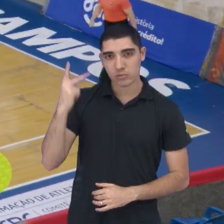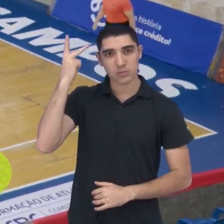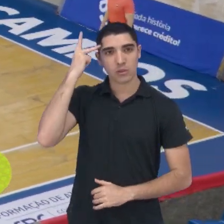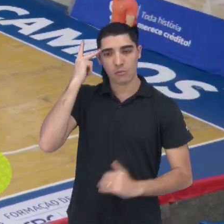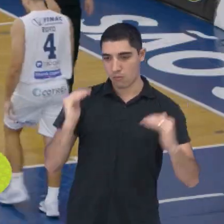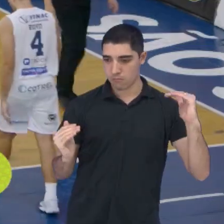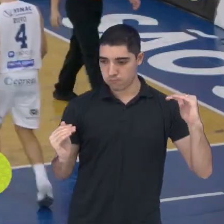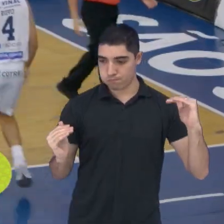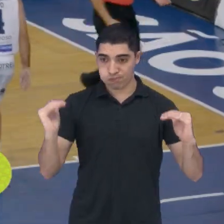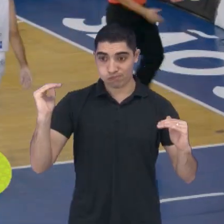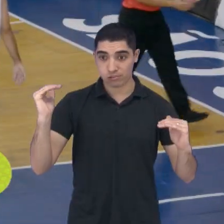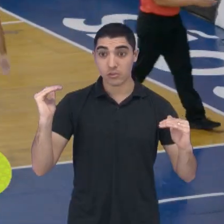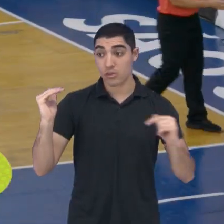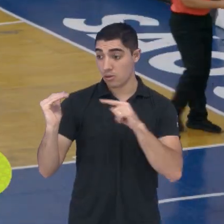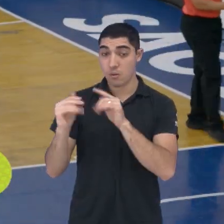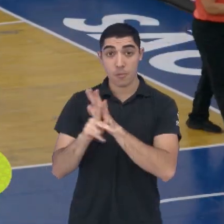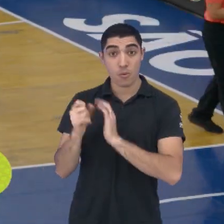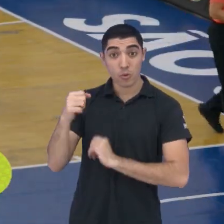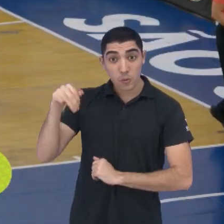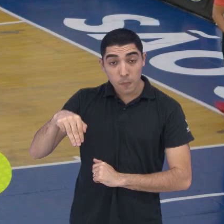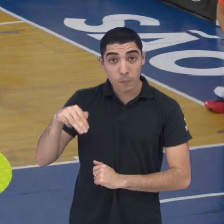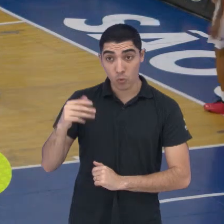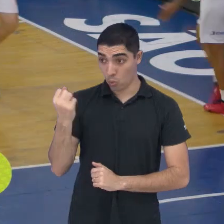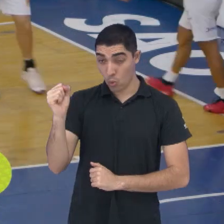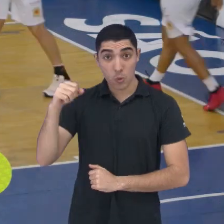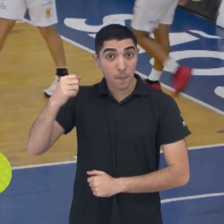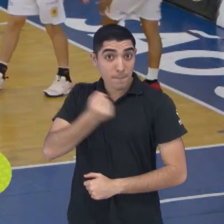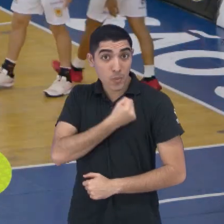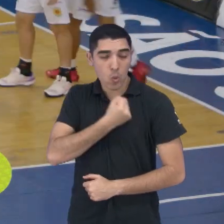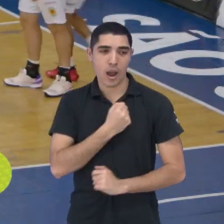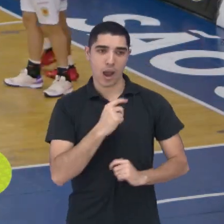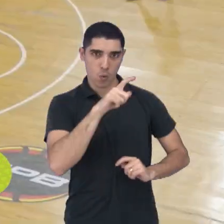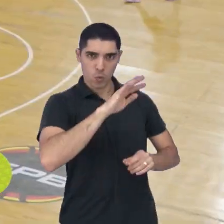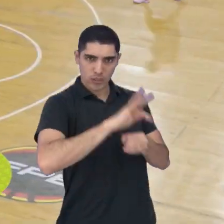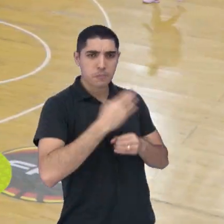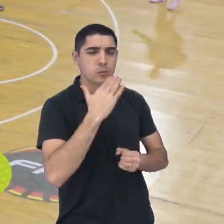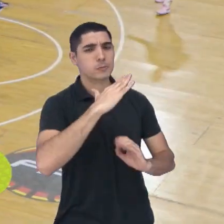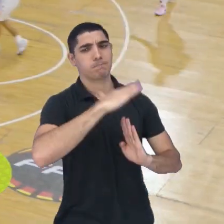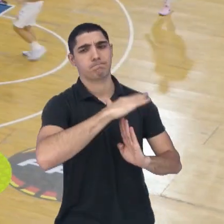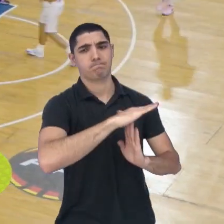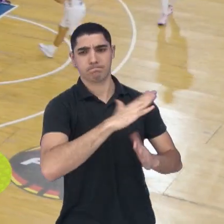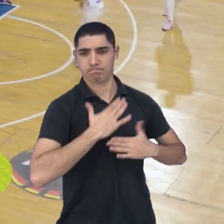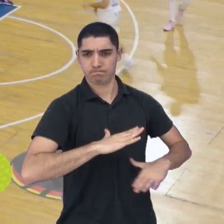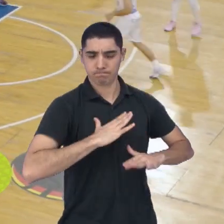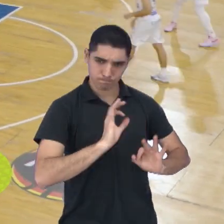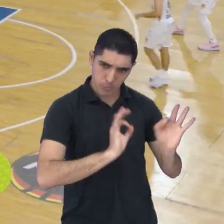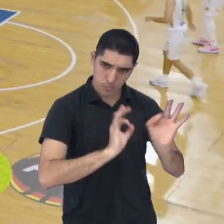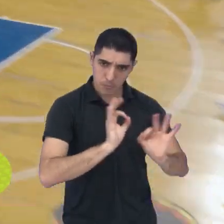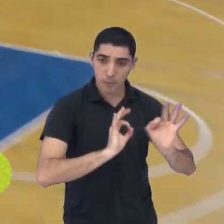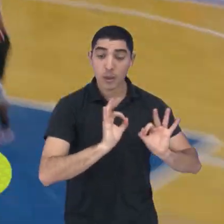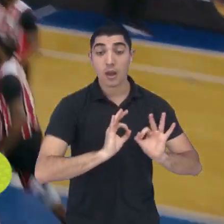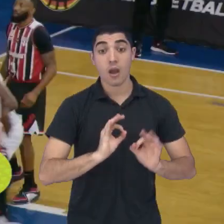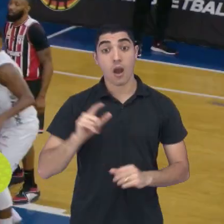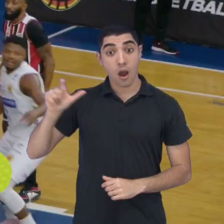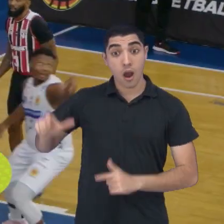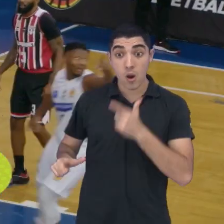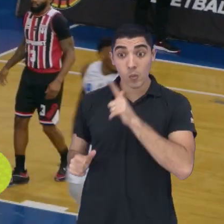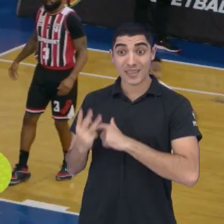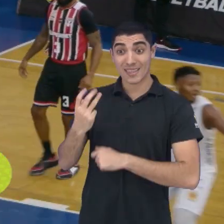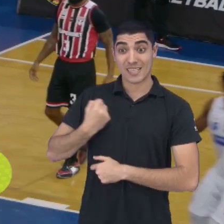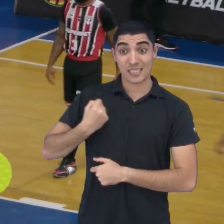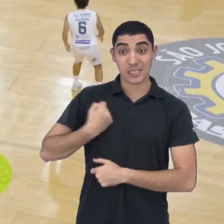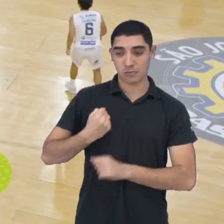de vantagem. Regis Marrelli pediu tempo para tentar arrumar a casa. E a bola de 3 do Buiú deu um alento ao São